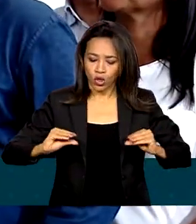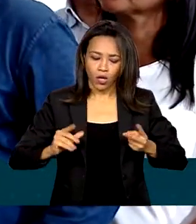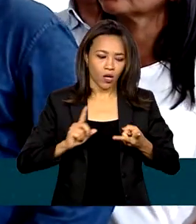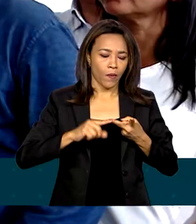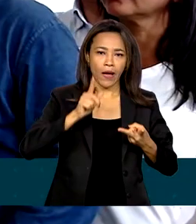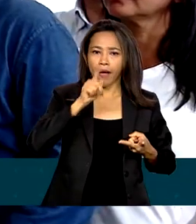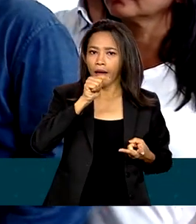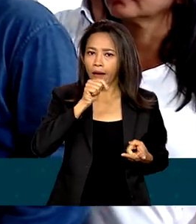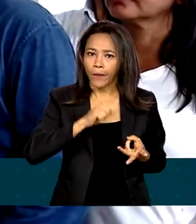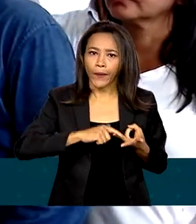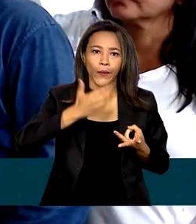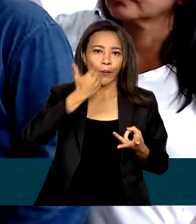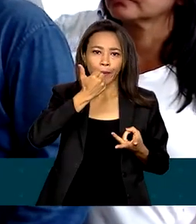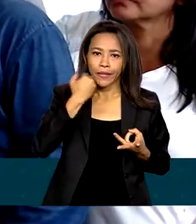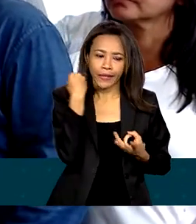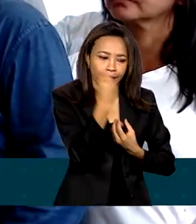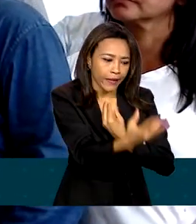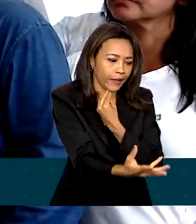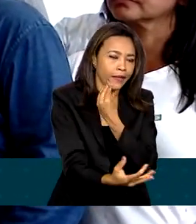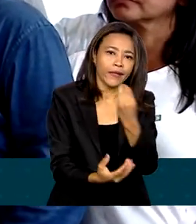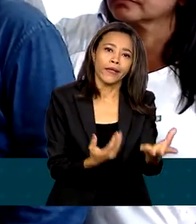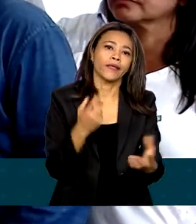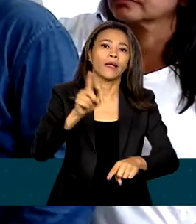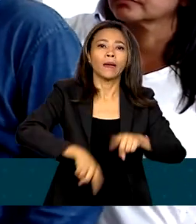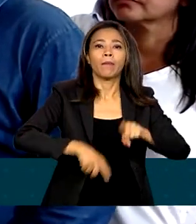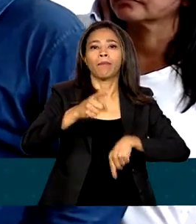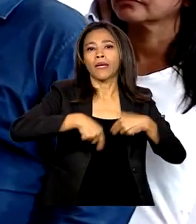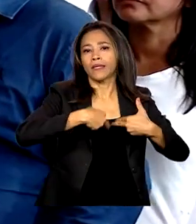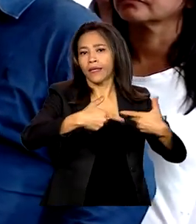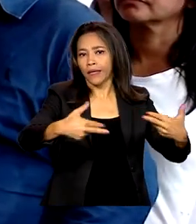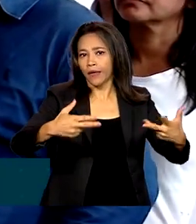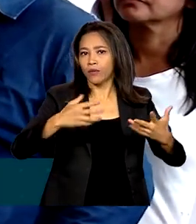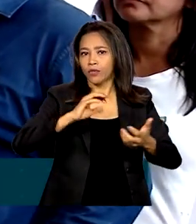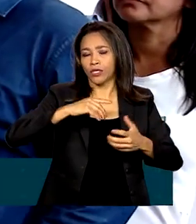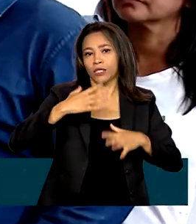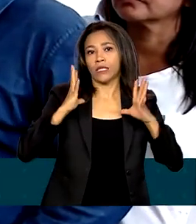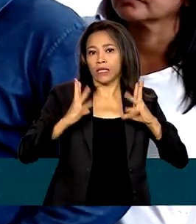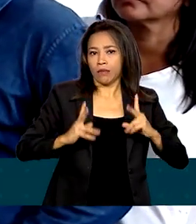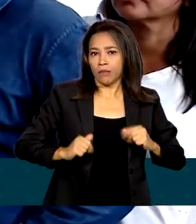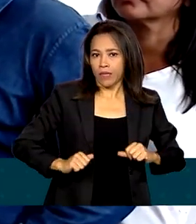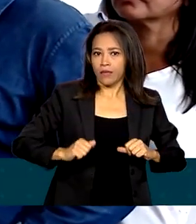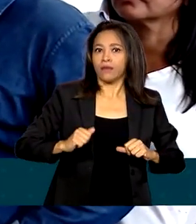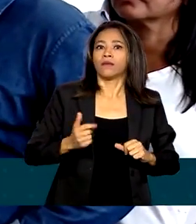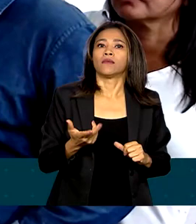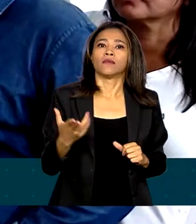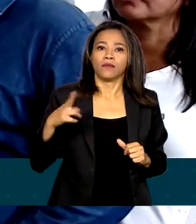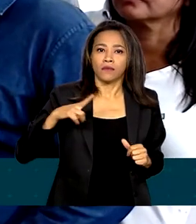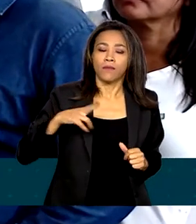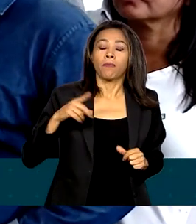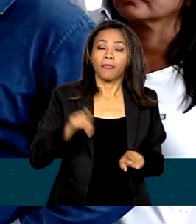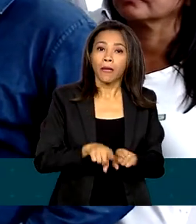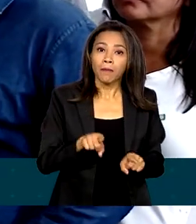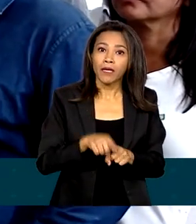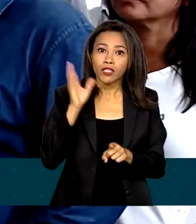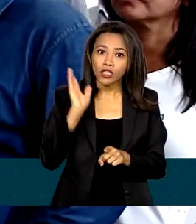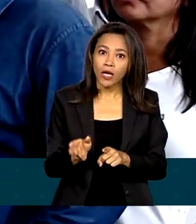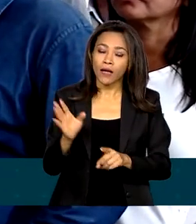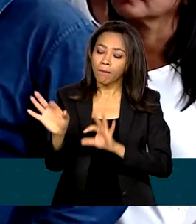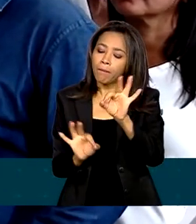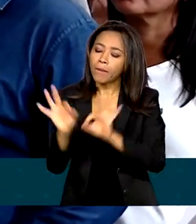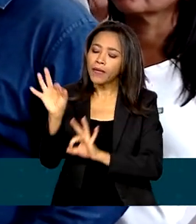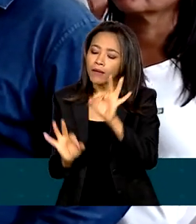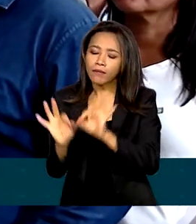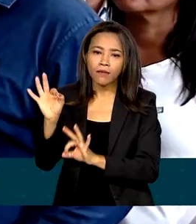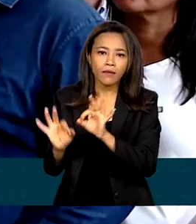é alimentação, é material de higiene pessoal, mas já começamos também a trabalhar os planos de